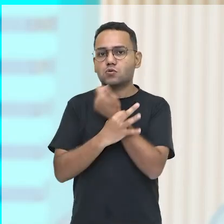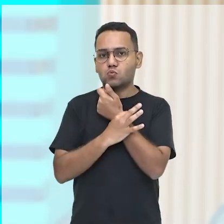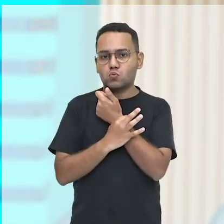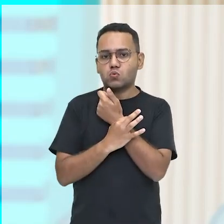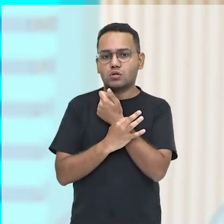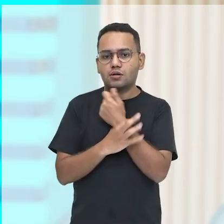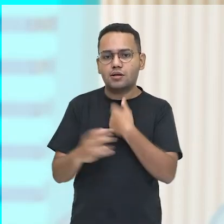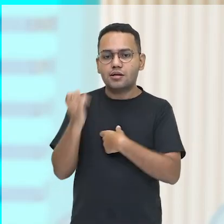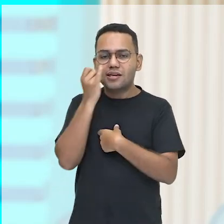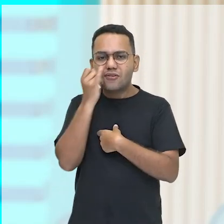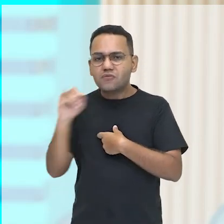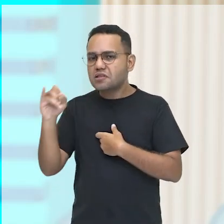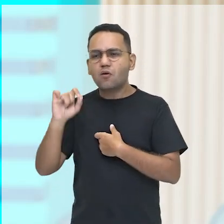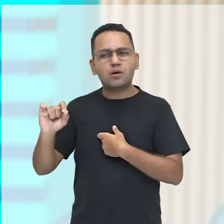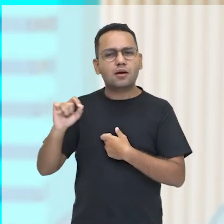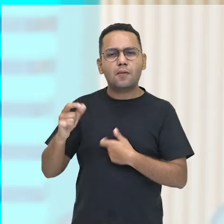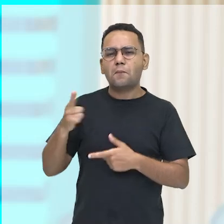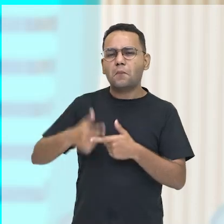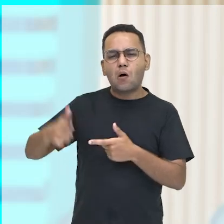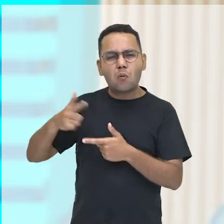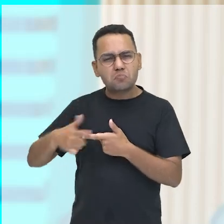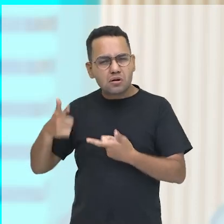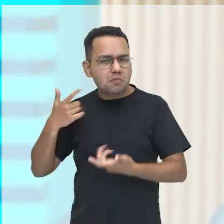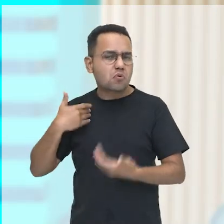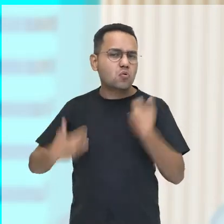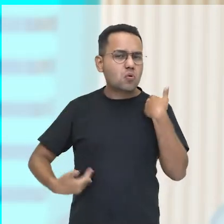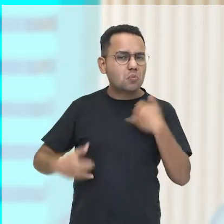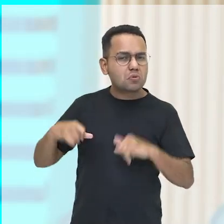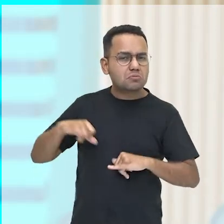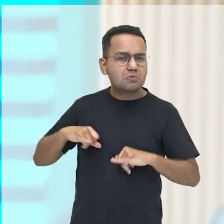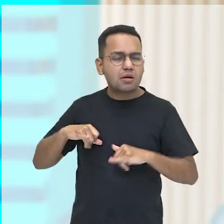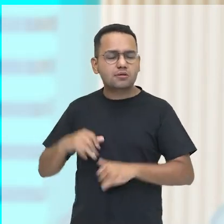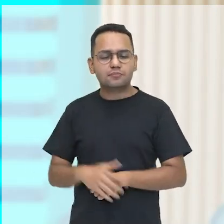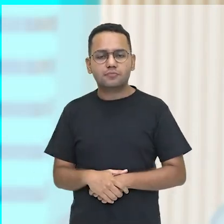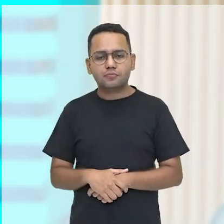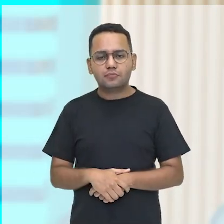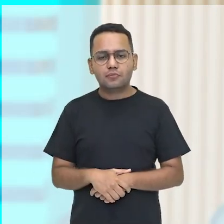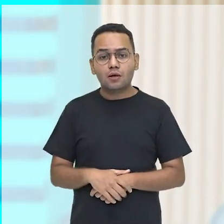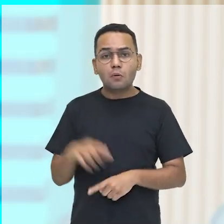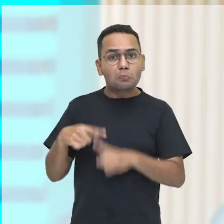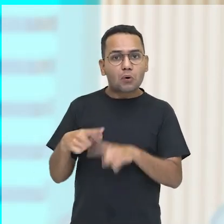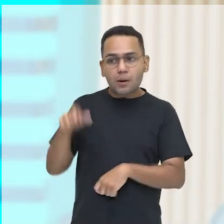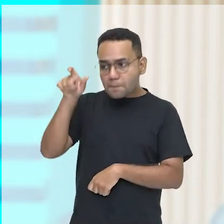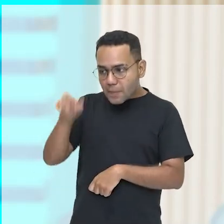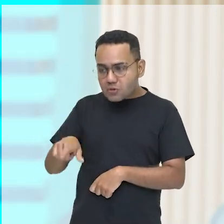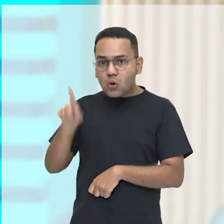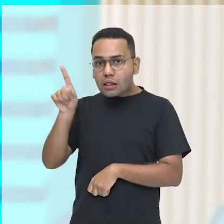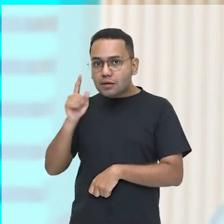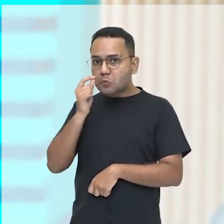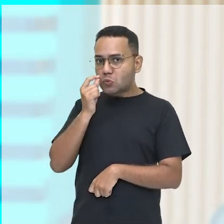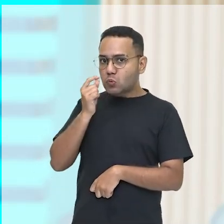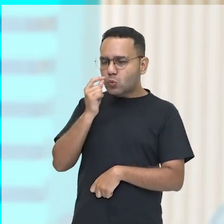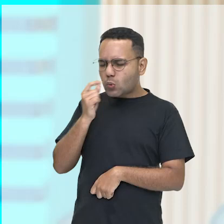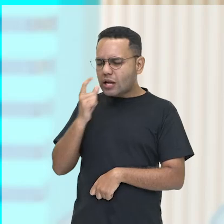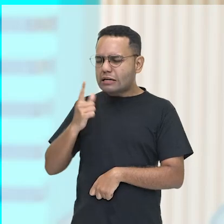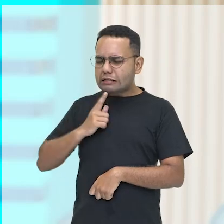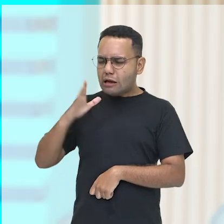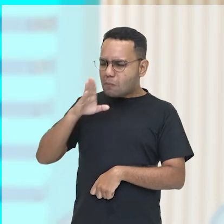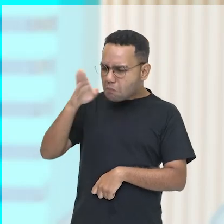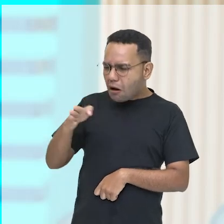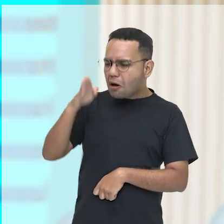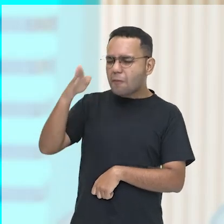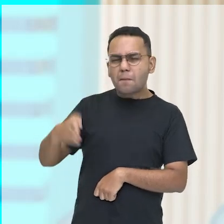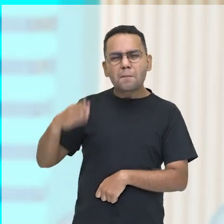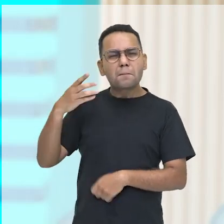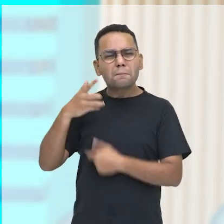mais o nível de lesões. Porque ele recebia muitos pacientes lá na clínica dele, no hospital, que